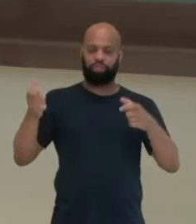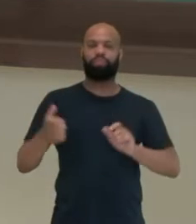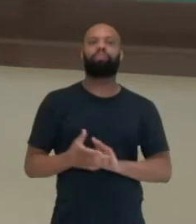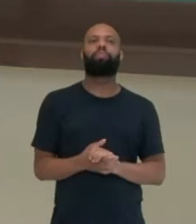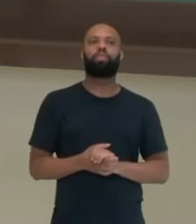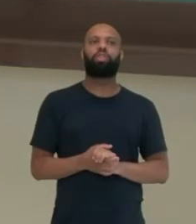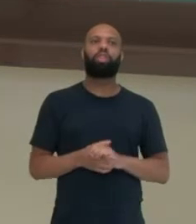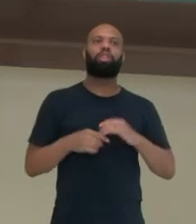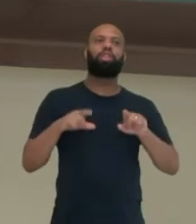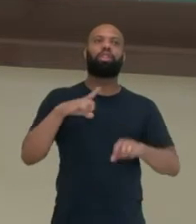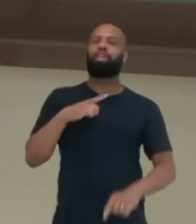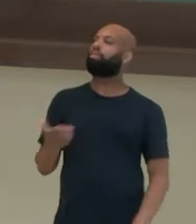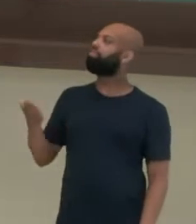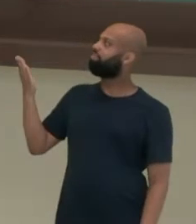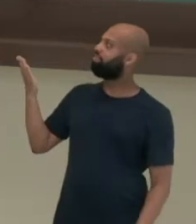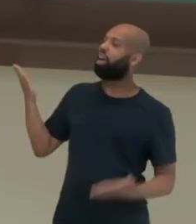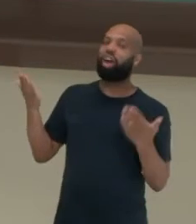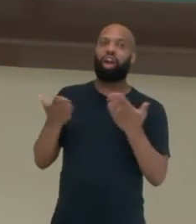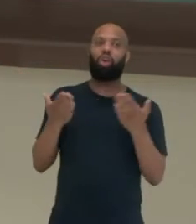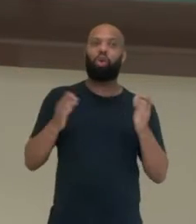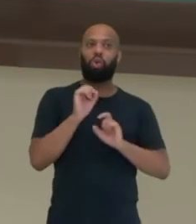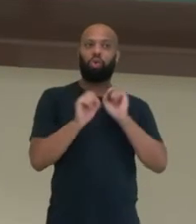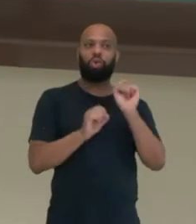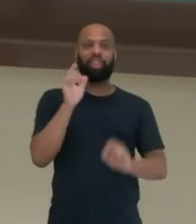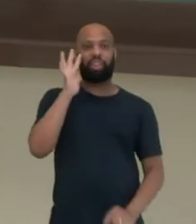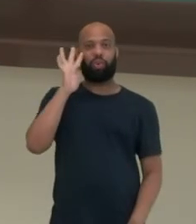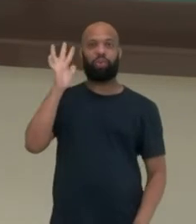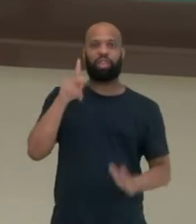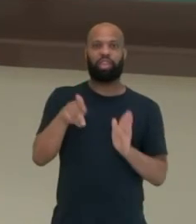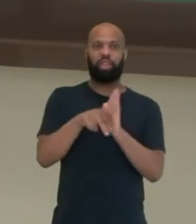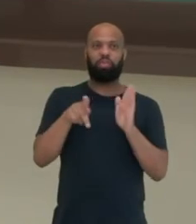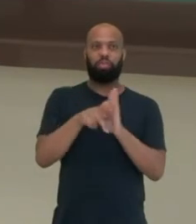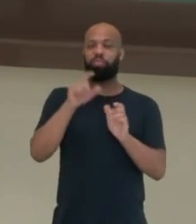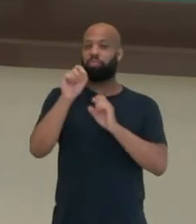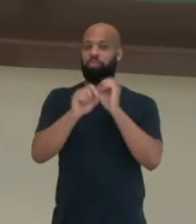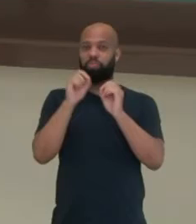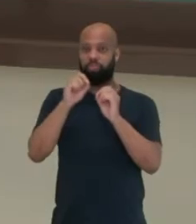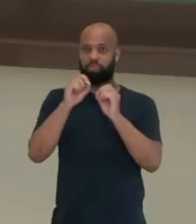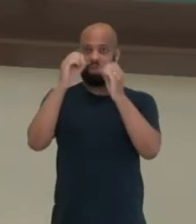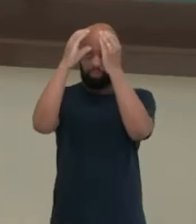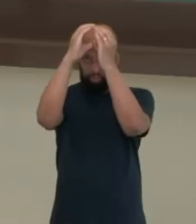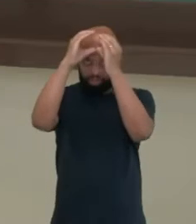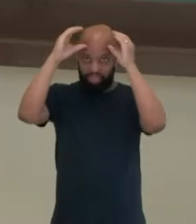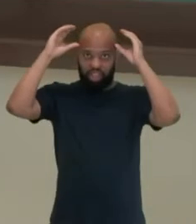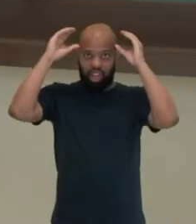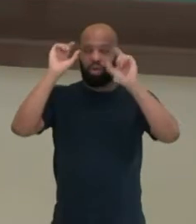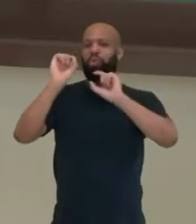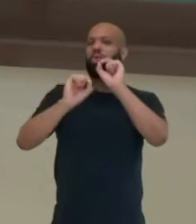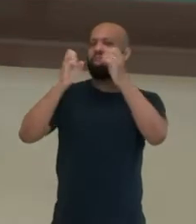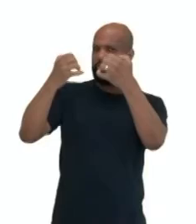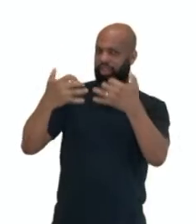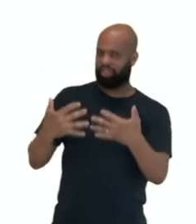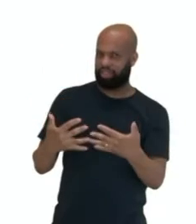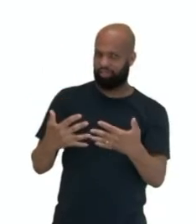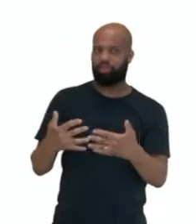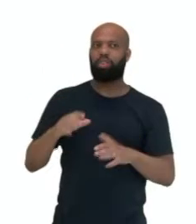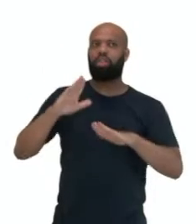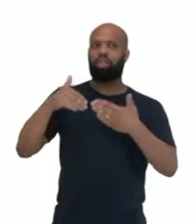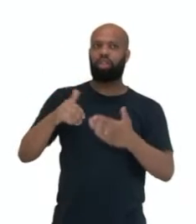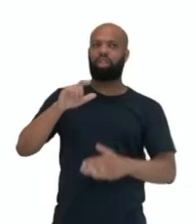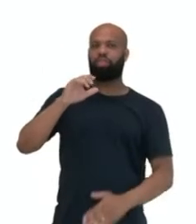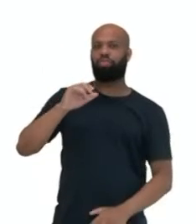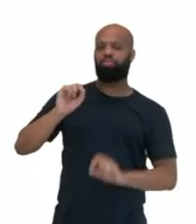temos aí o nosso lindo, maravilhoso Teorema de Pitágoras. O que o Teorema de Pitágoras diz?